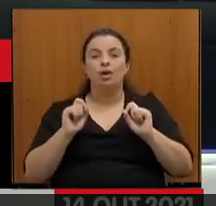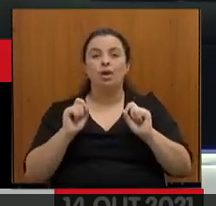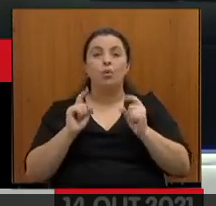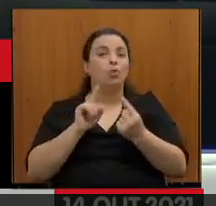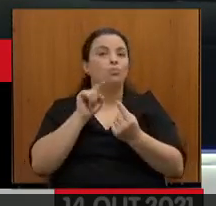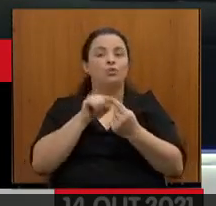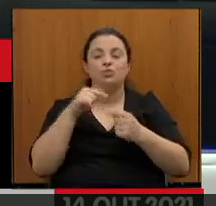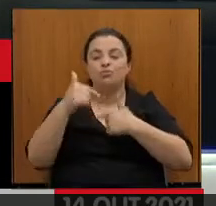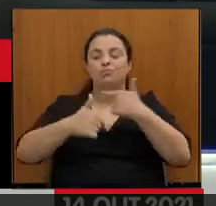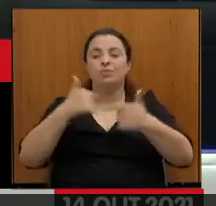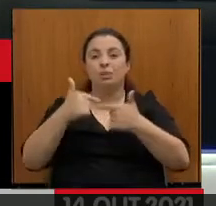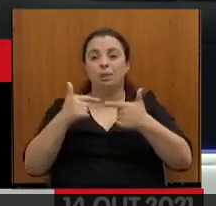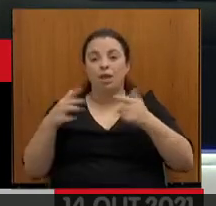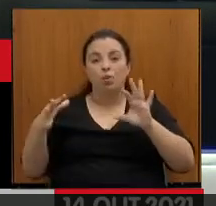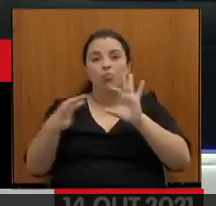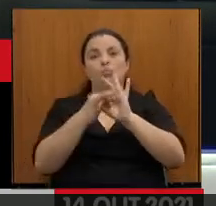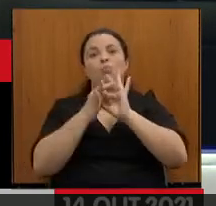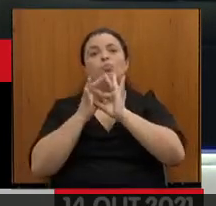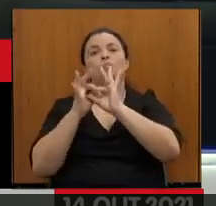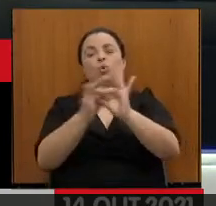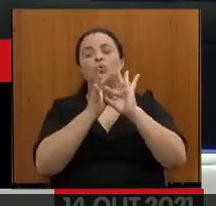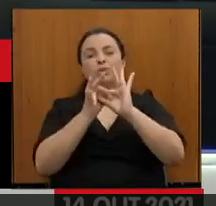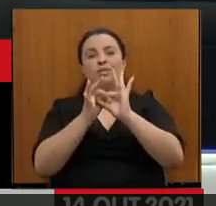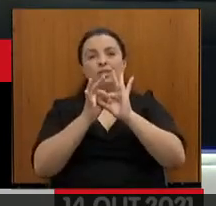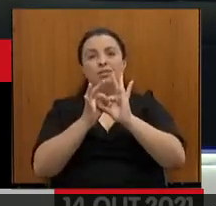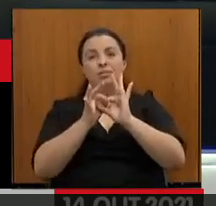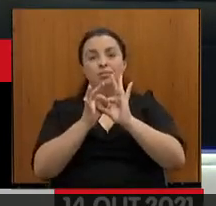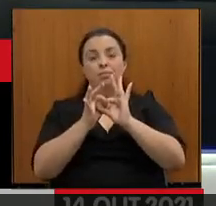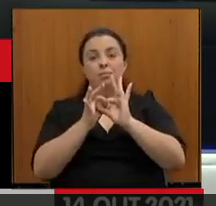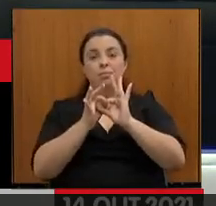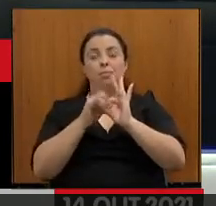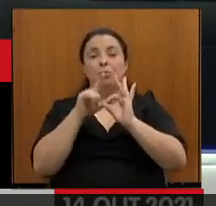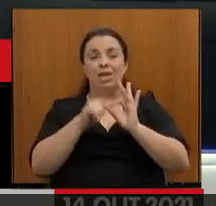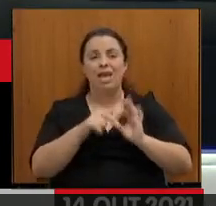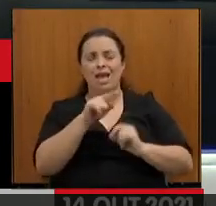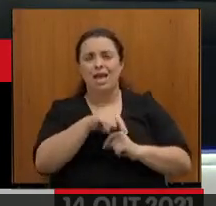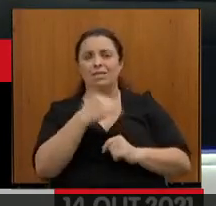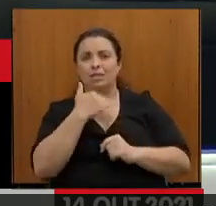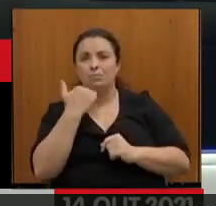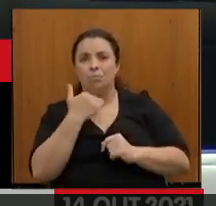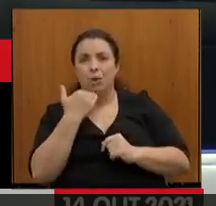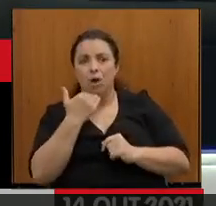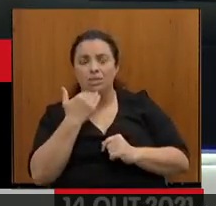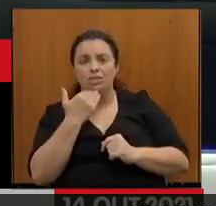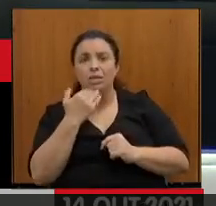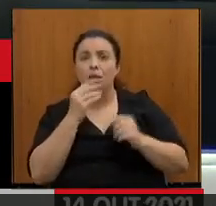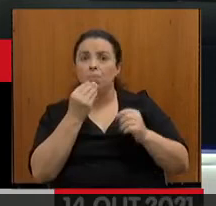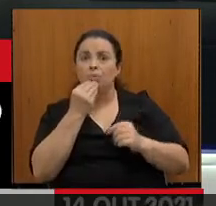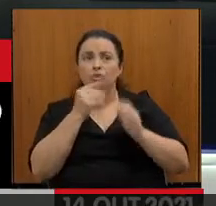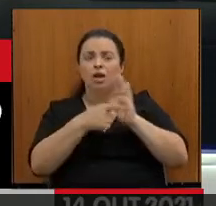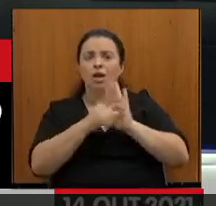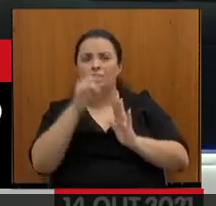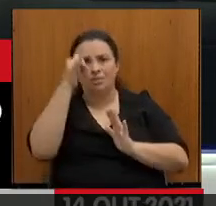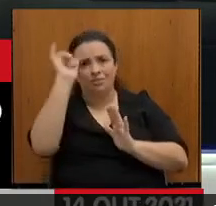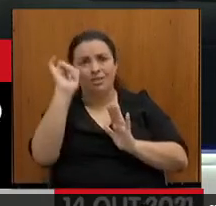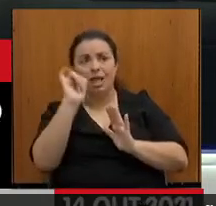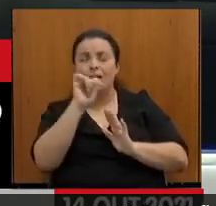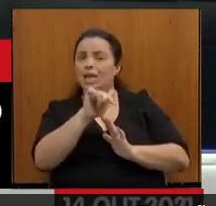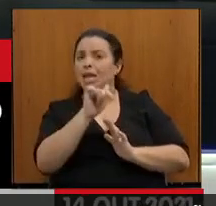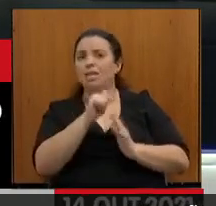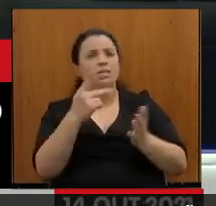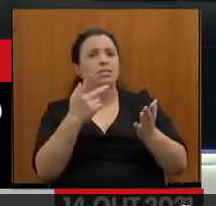as mortes evitáveis, que foram aqui demonstradas, possam deixar de acontecer. Afinal de